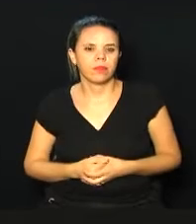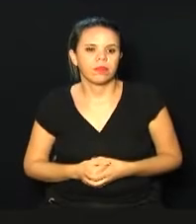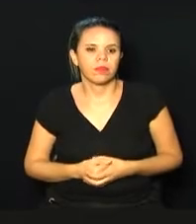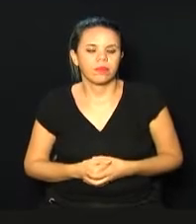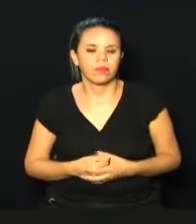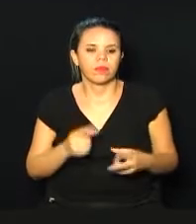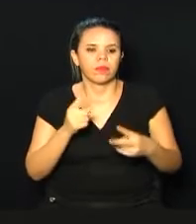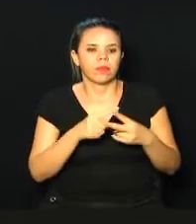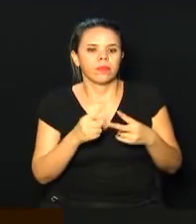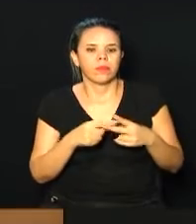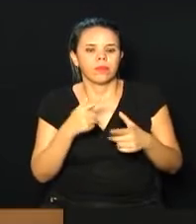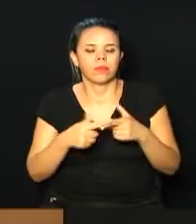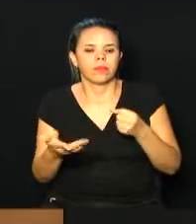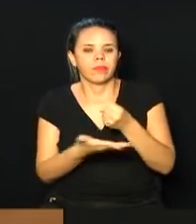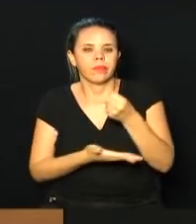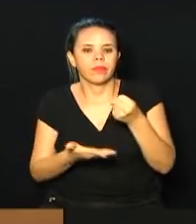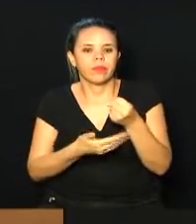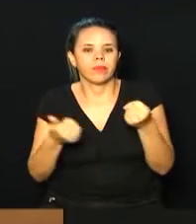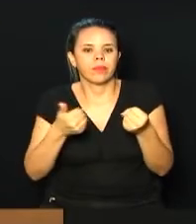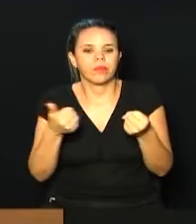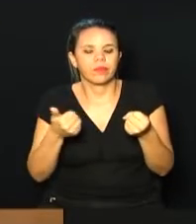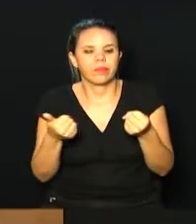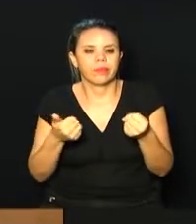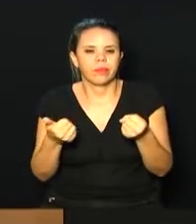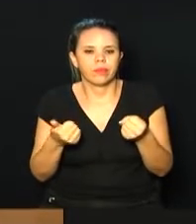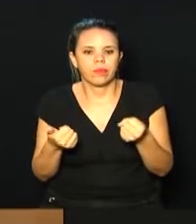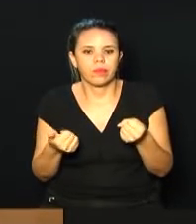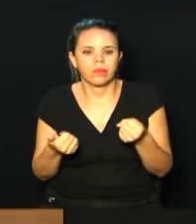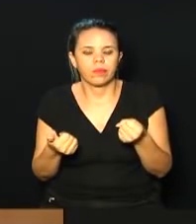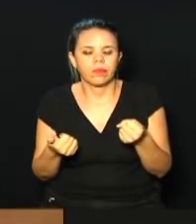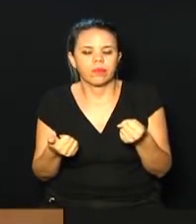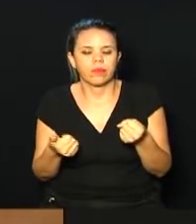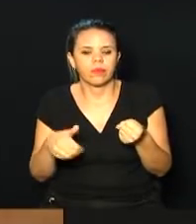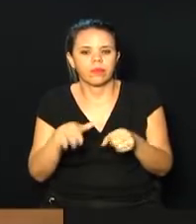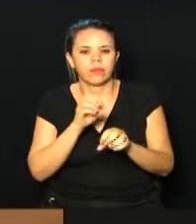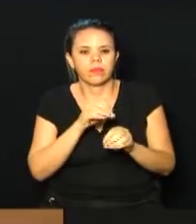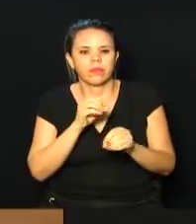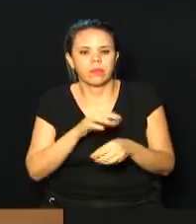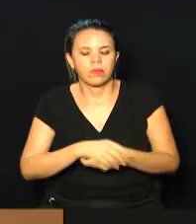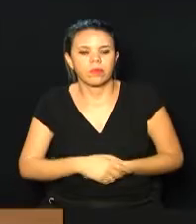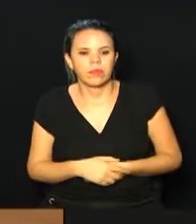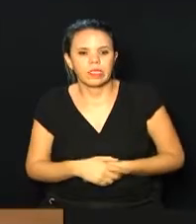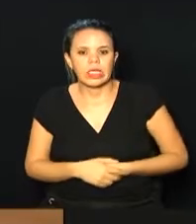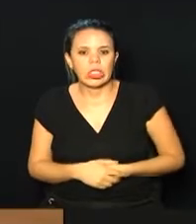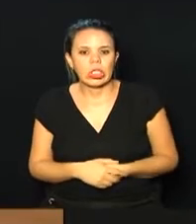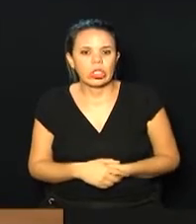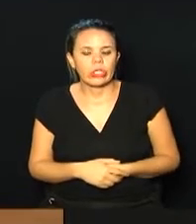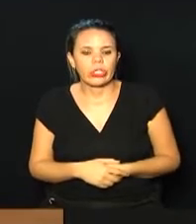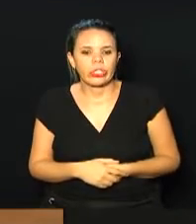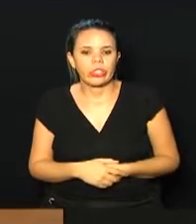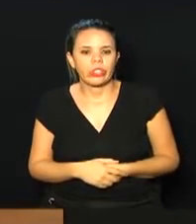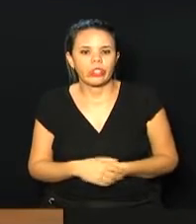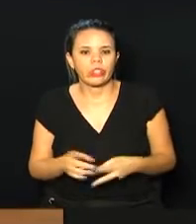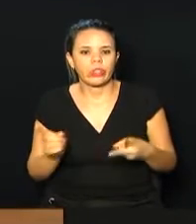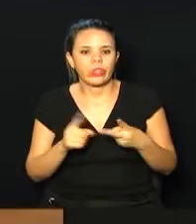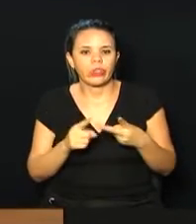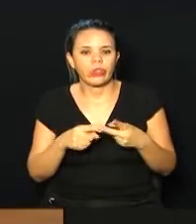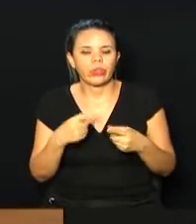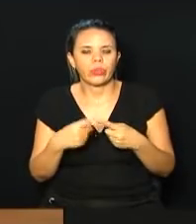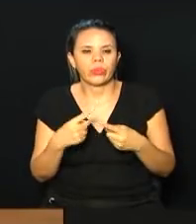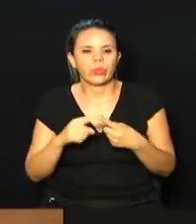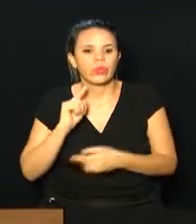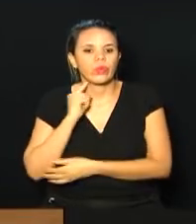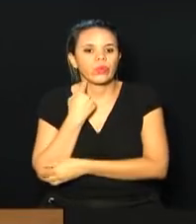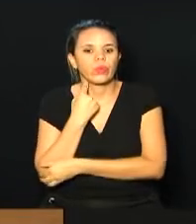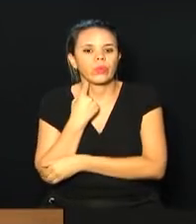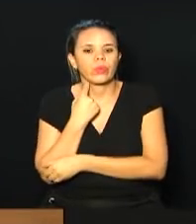2 problemas básicos. Primeiro, alto nível educacional. Segundo, porque o lixo